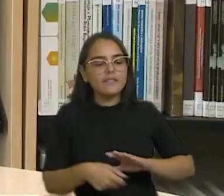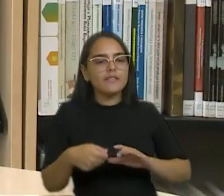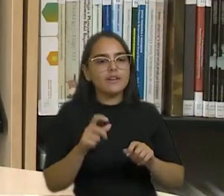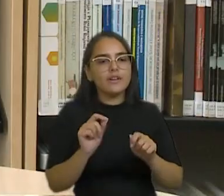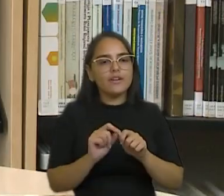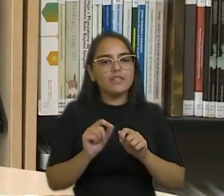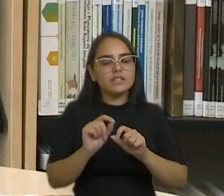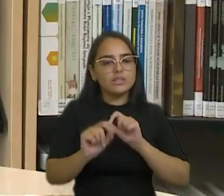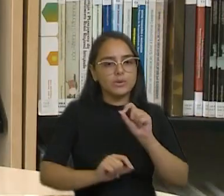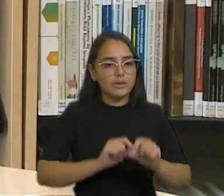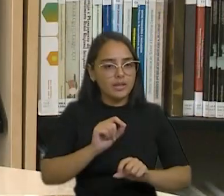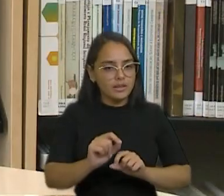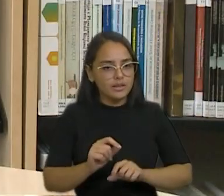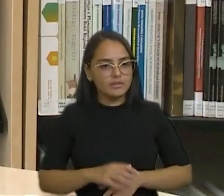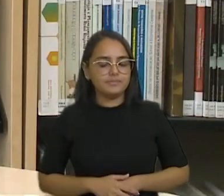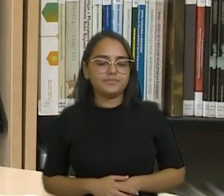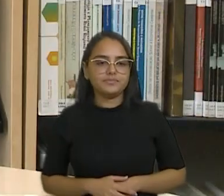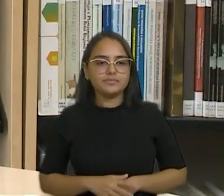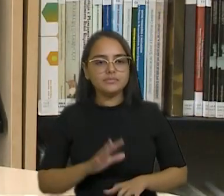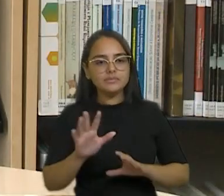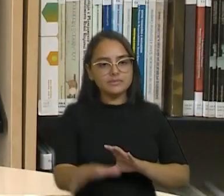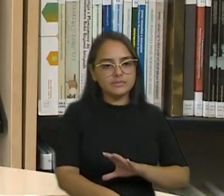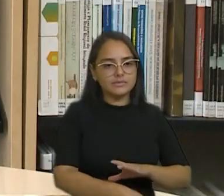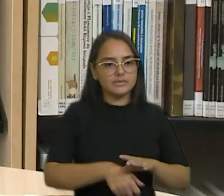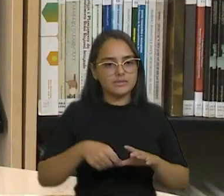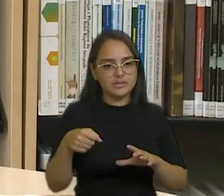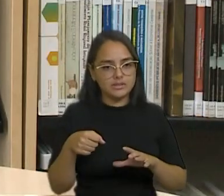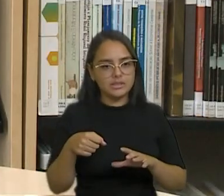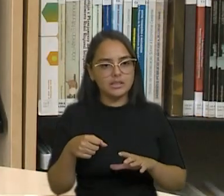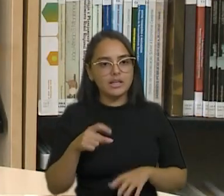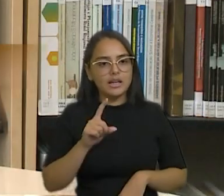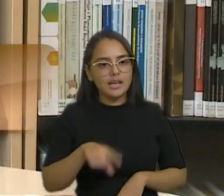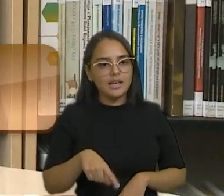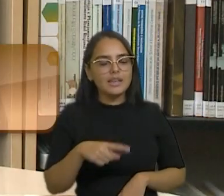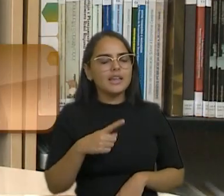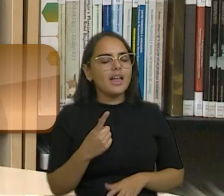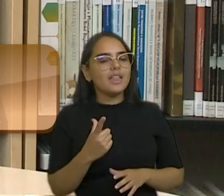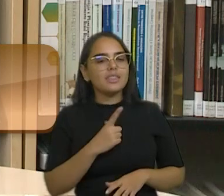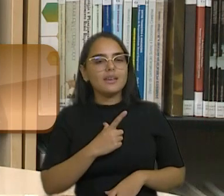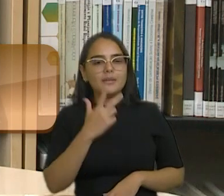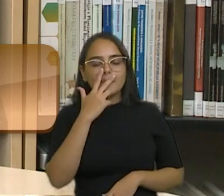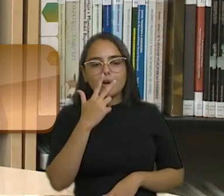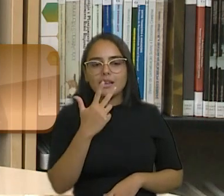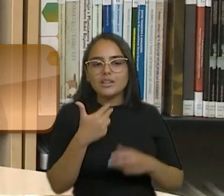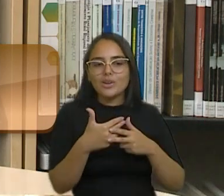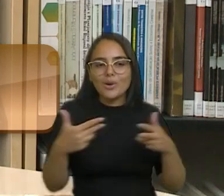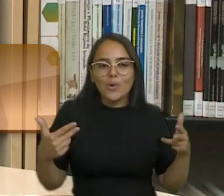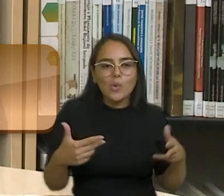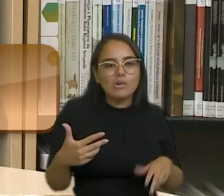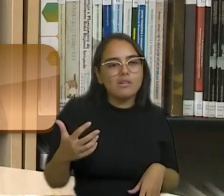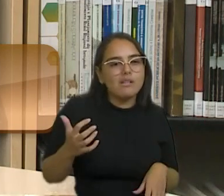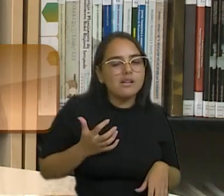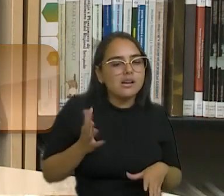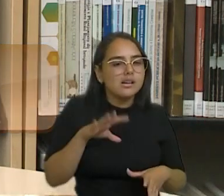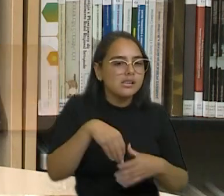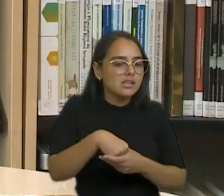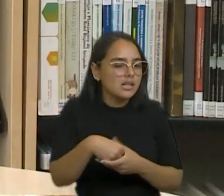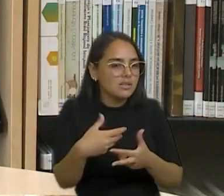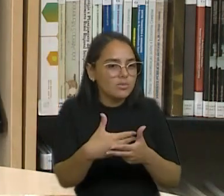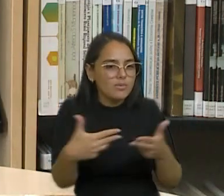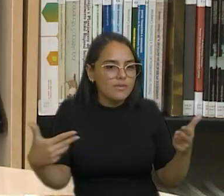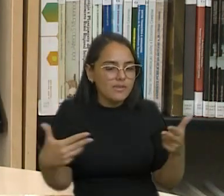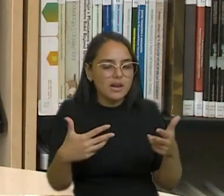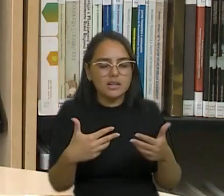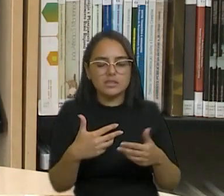mandioca? A mandioca, ela é um tubérculo riquíssimo, né? Riquíssimo. E além